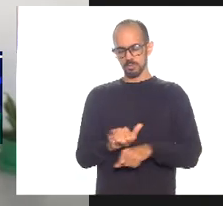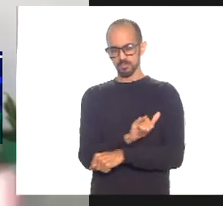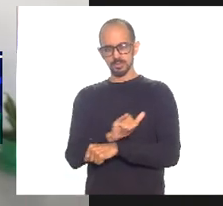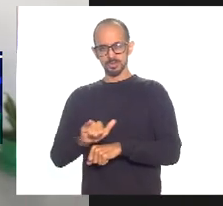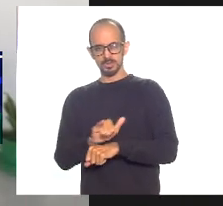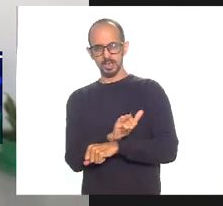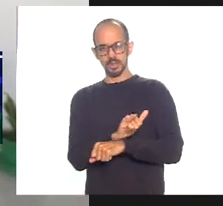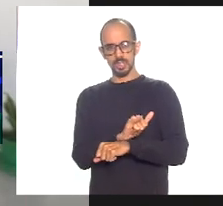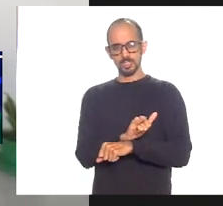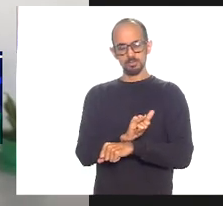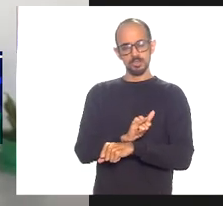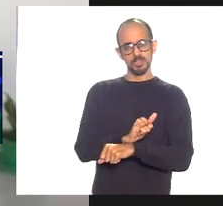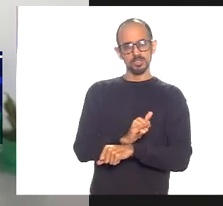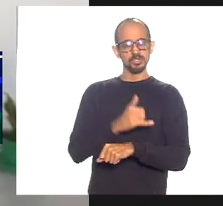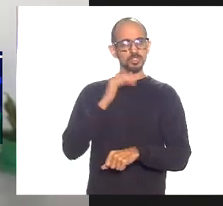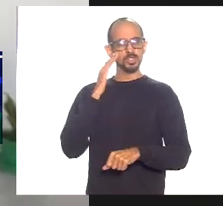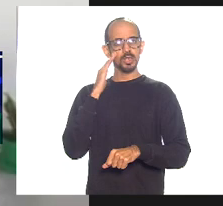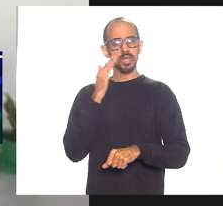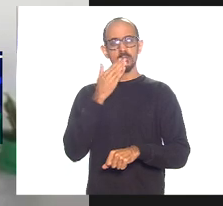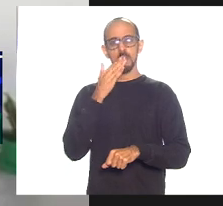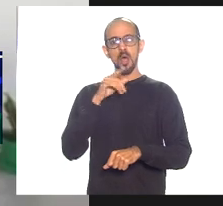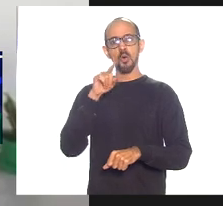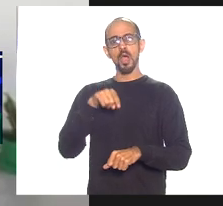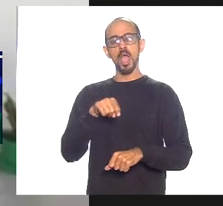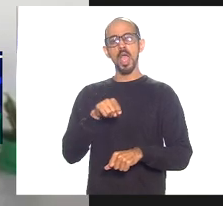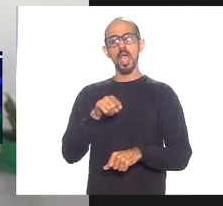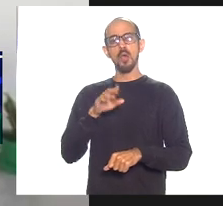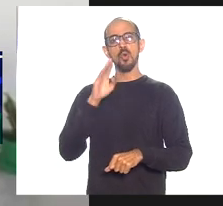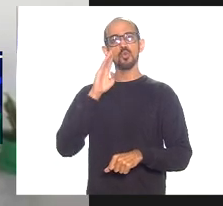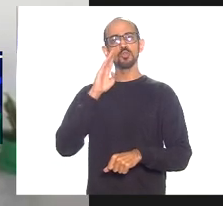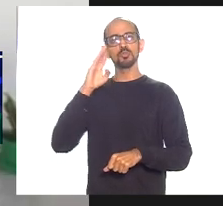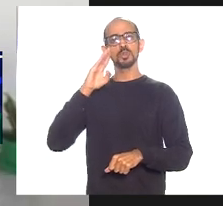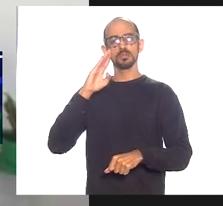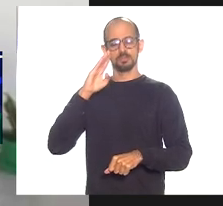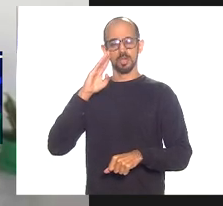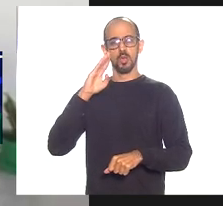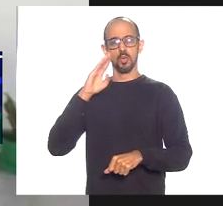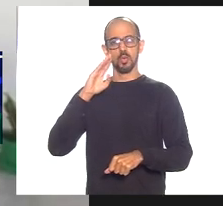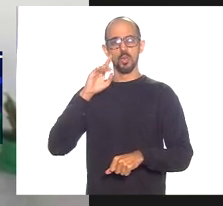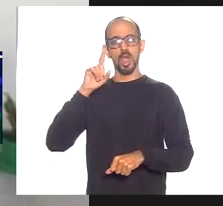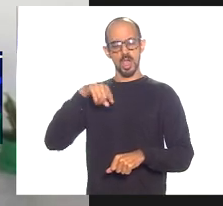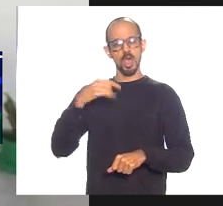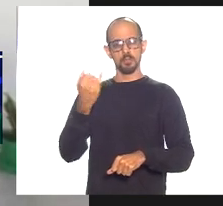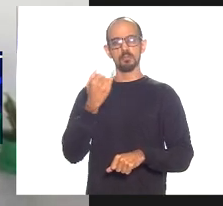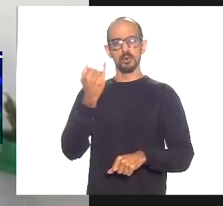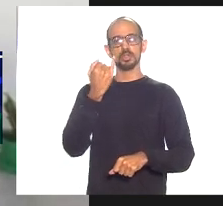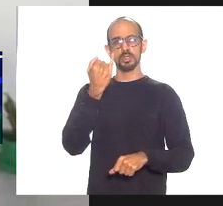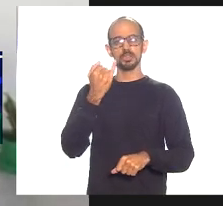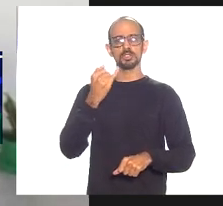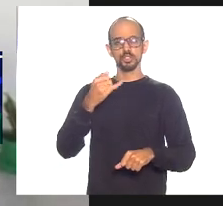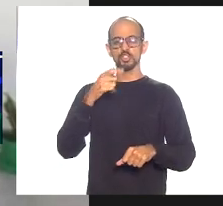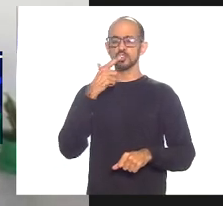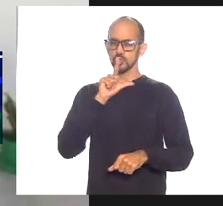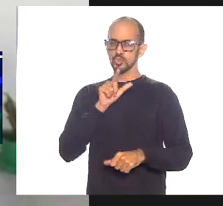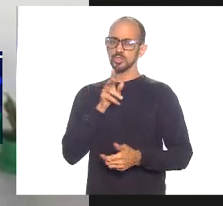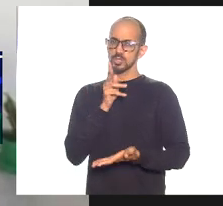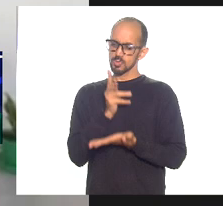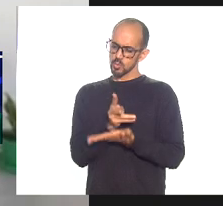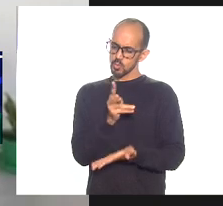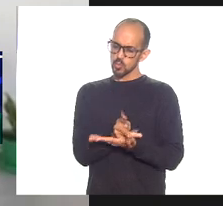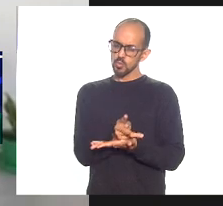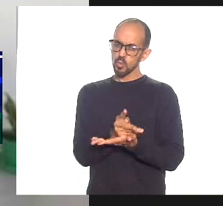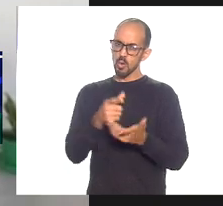sobre prioridades e eu acho que prioridade é assim a gente manter um espaço cultural de tanta